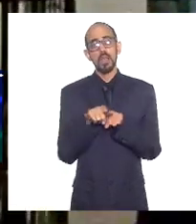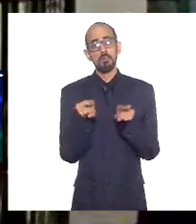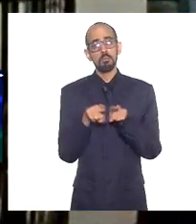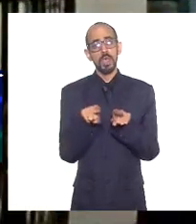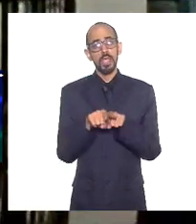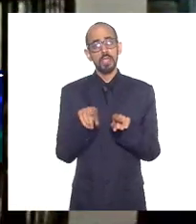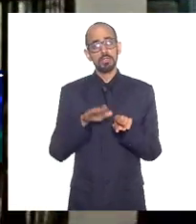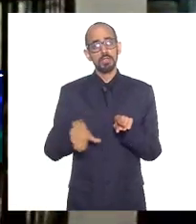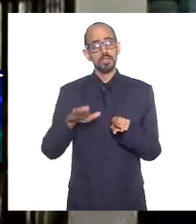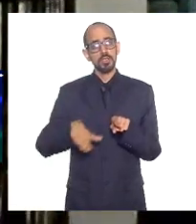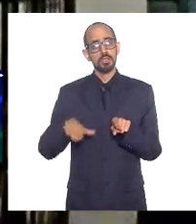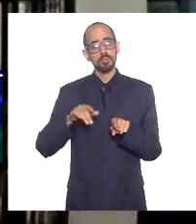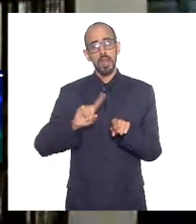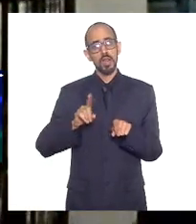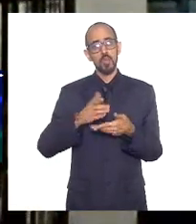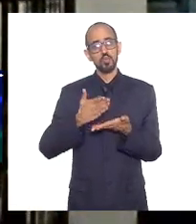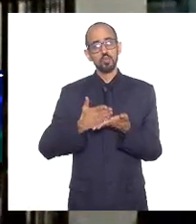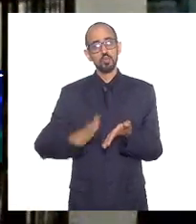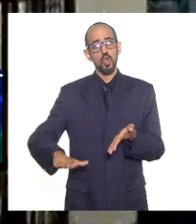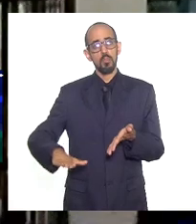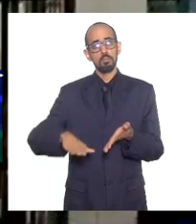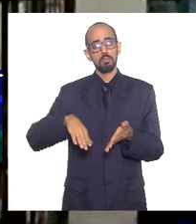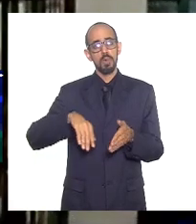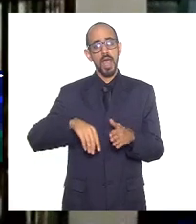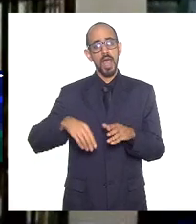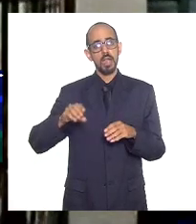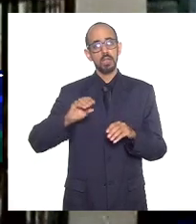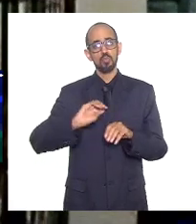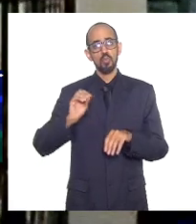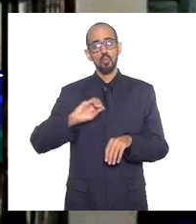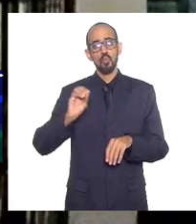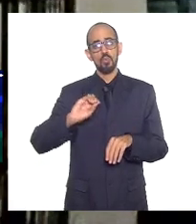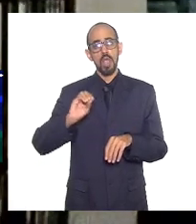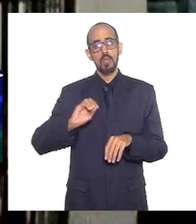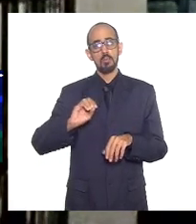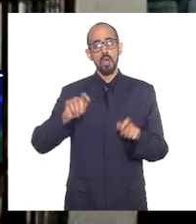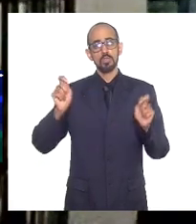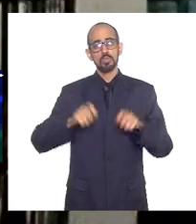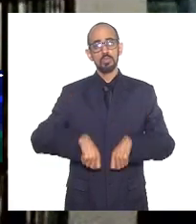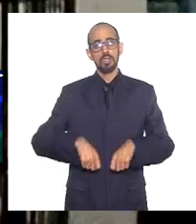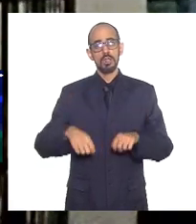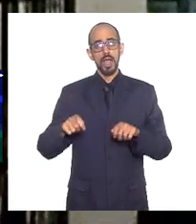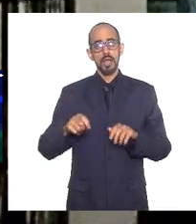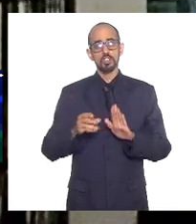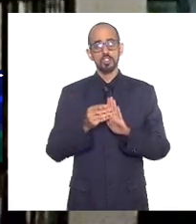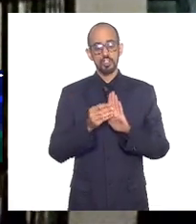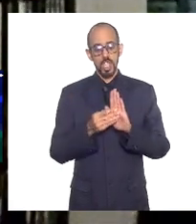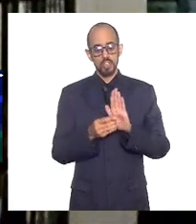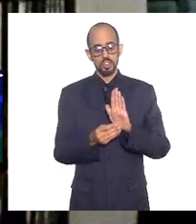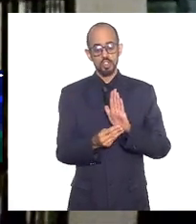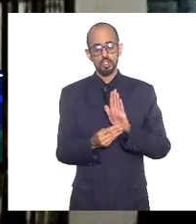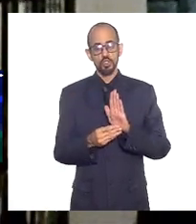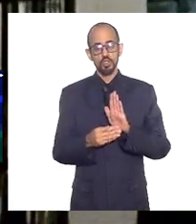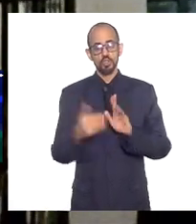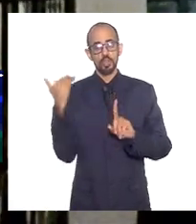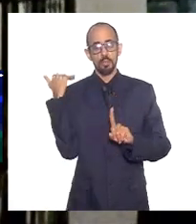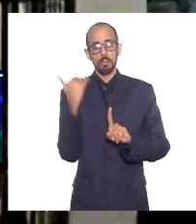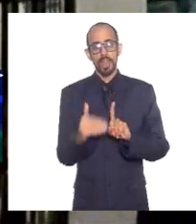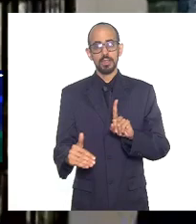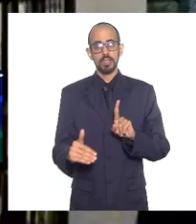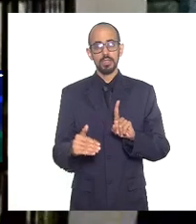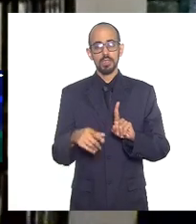sobrar nenhuma possibilidade de registro da matança que está se